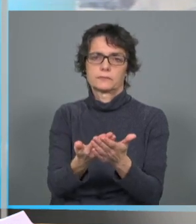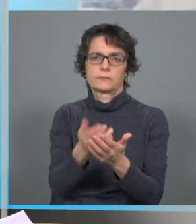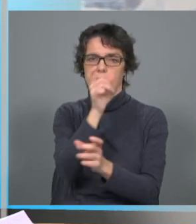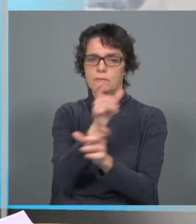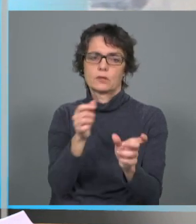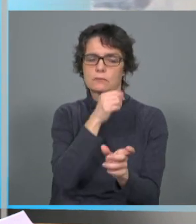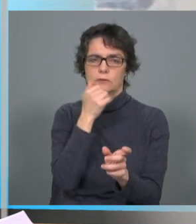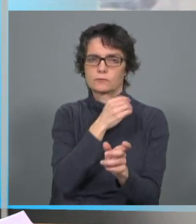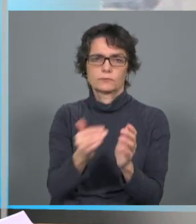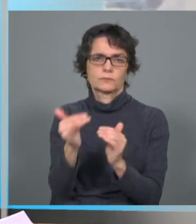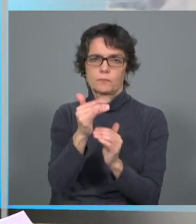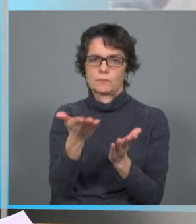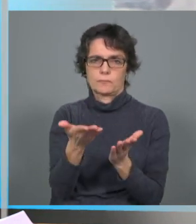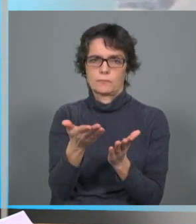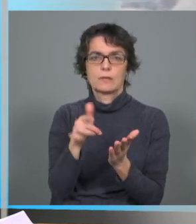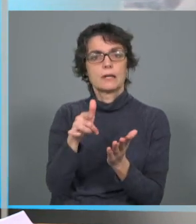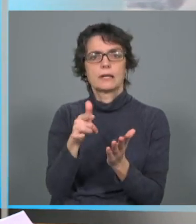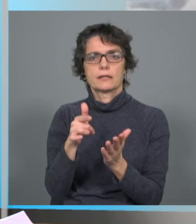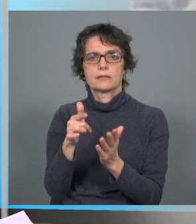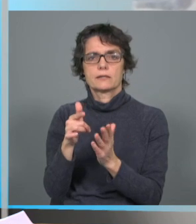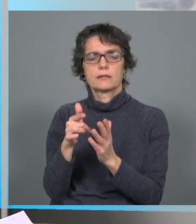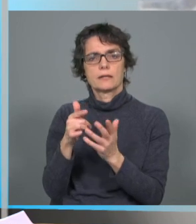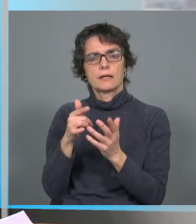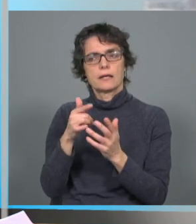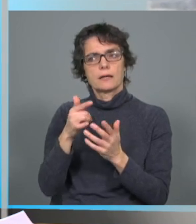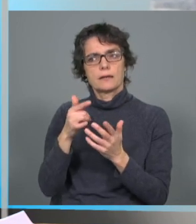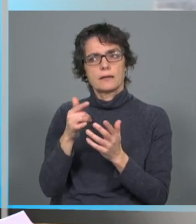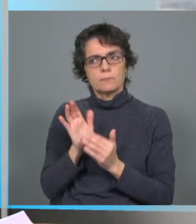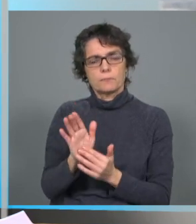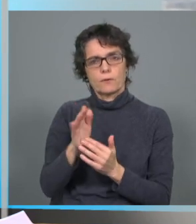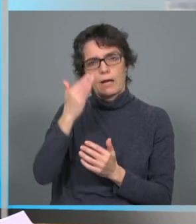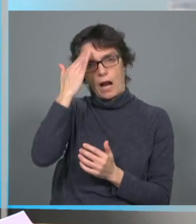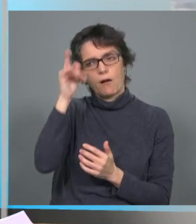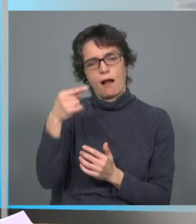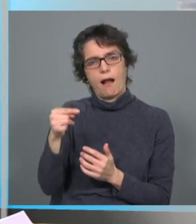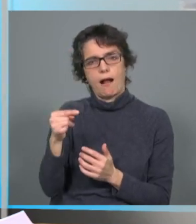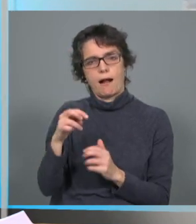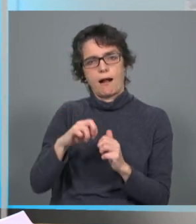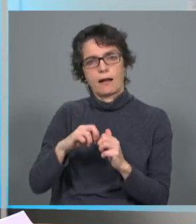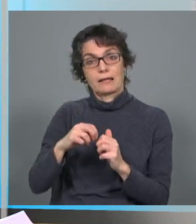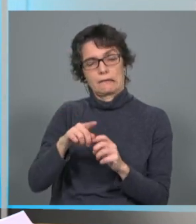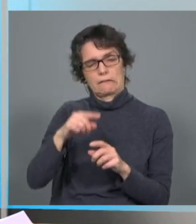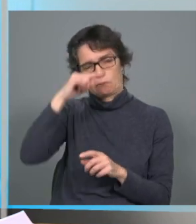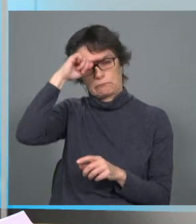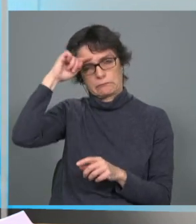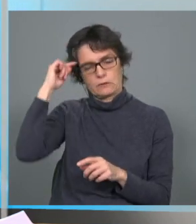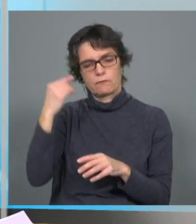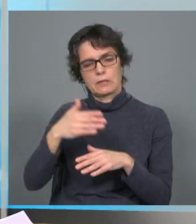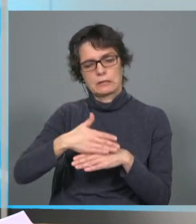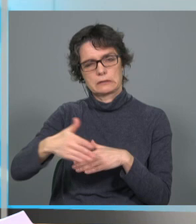Ele mostra por esse gesto que está consciente das dificuldades que já existem e daquelas que virão, que